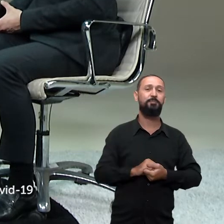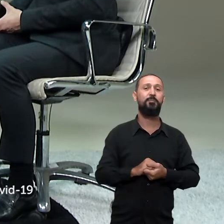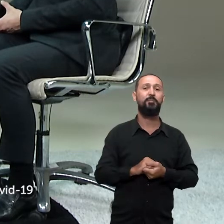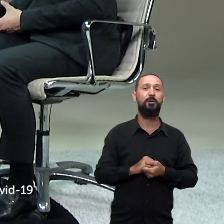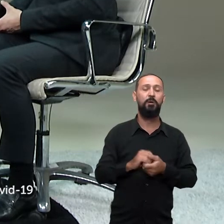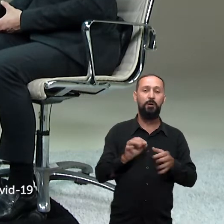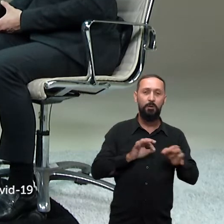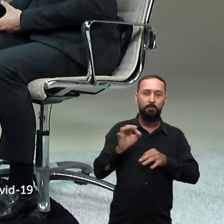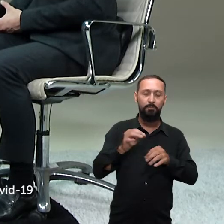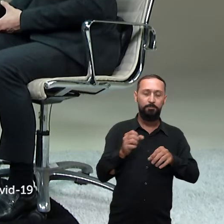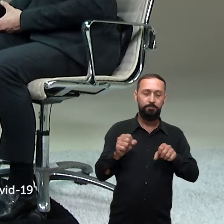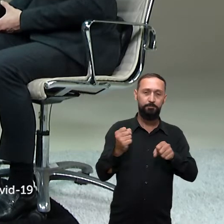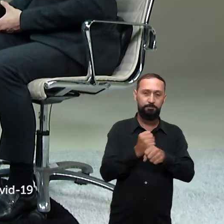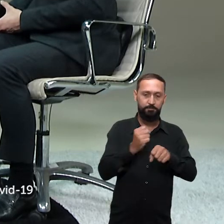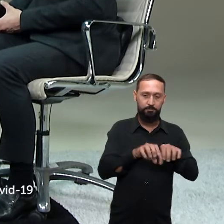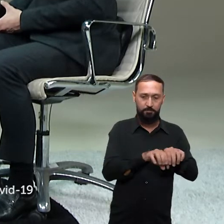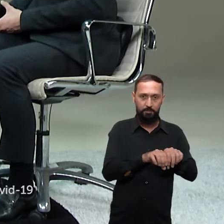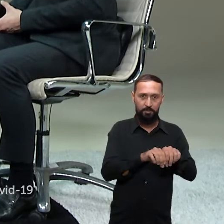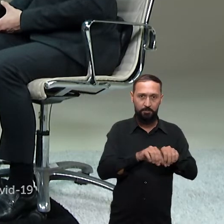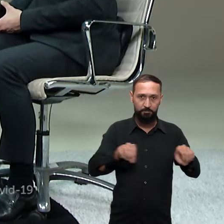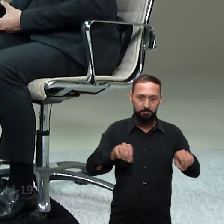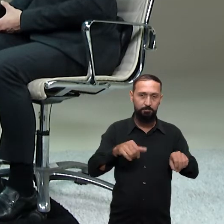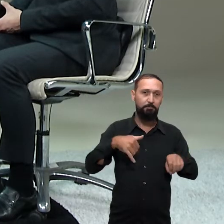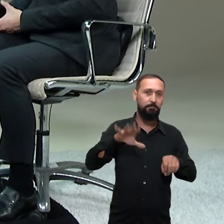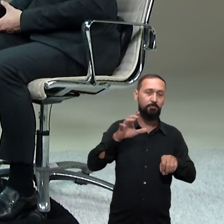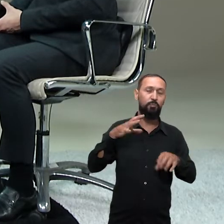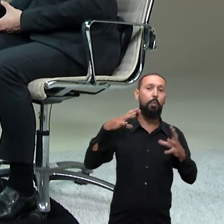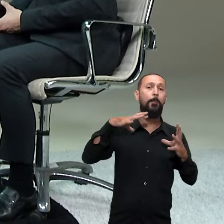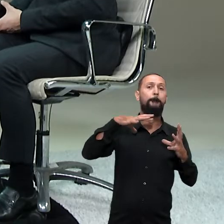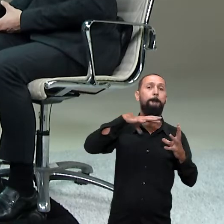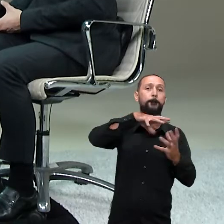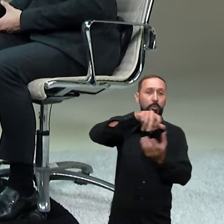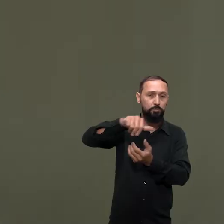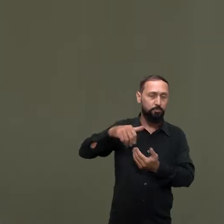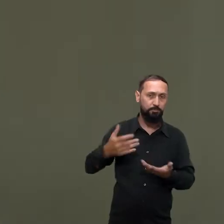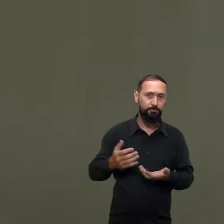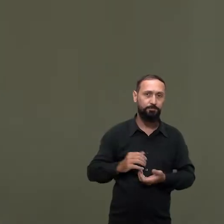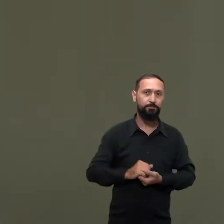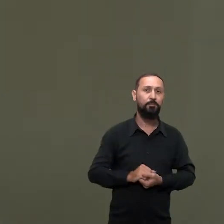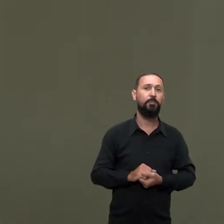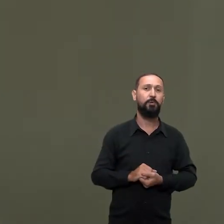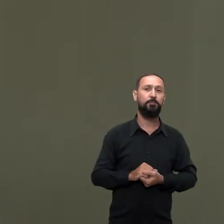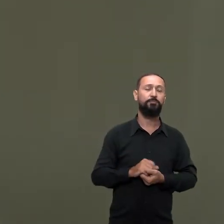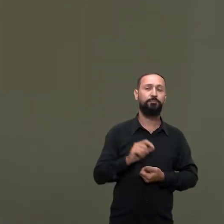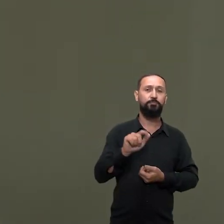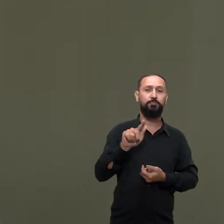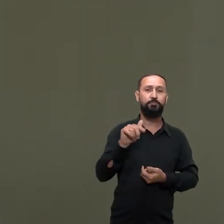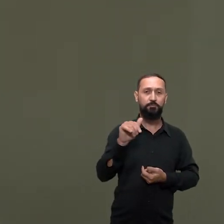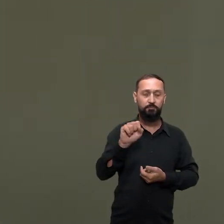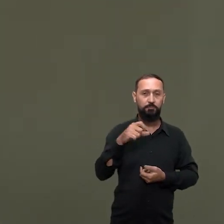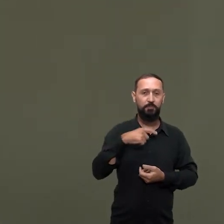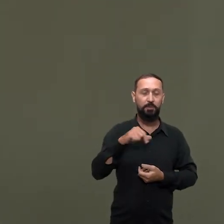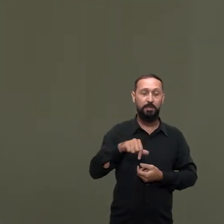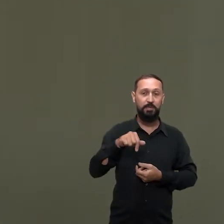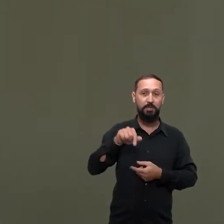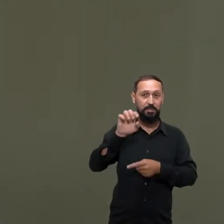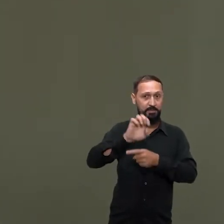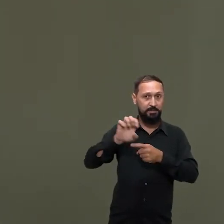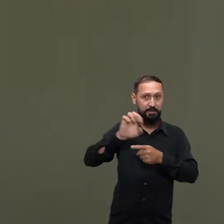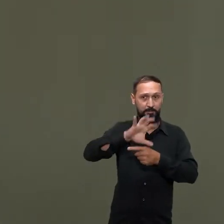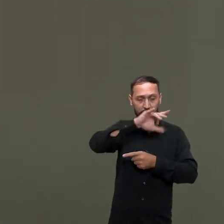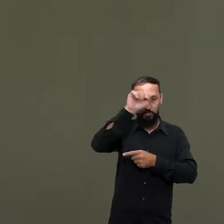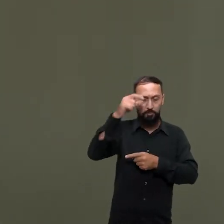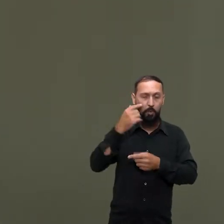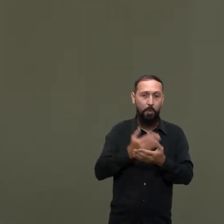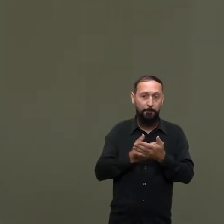né? Da construção desse gasoduto, um dos maiores gasodutos do mundo, não, e um gasoduto que passa pelo estado de